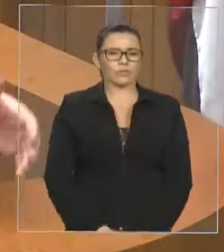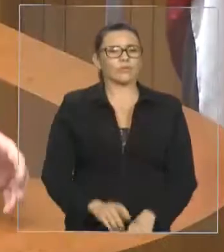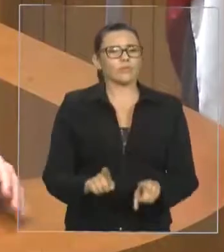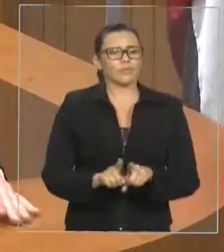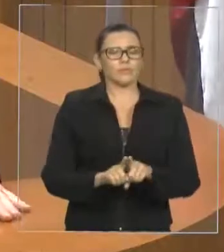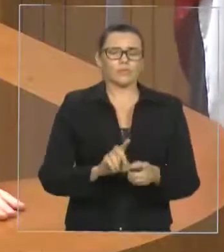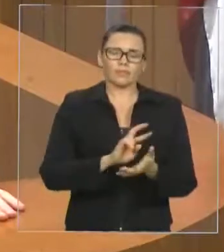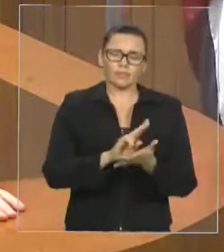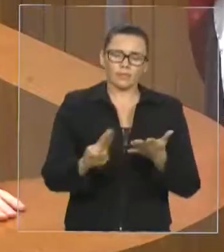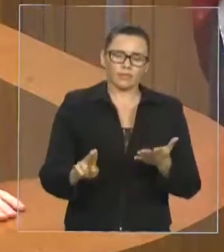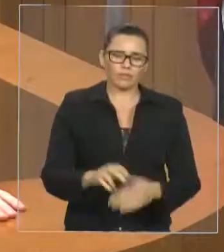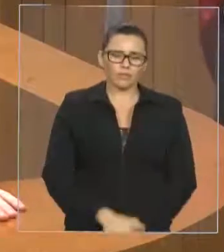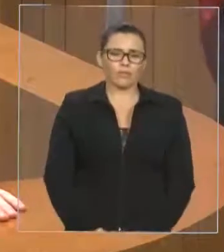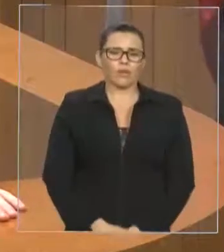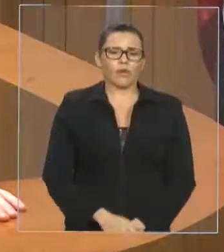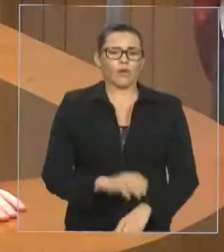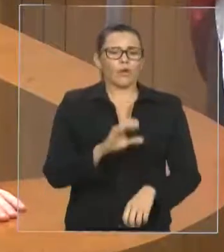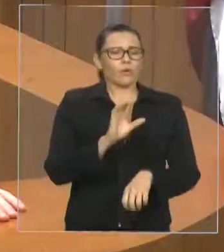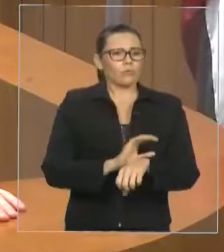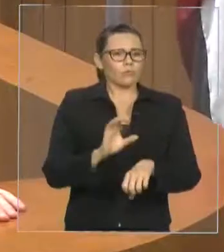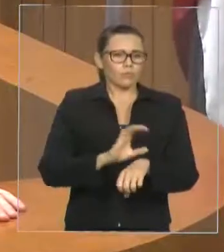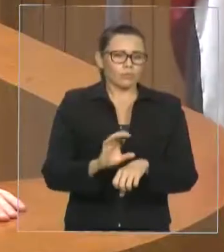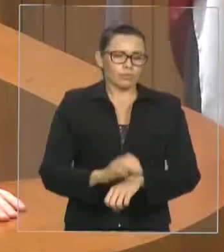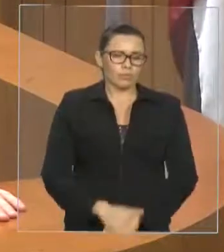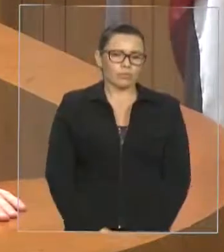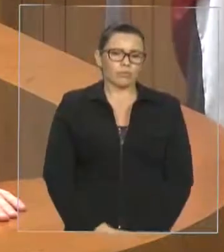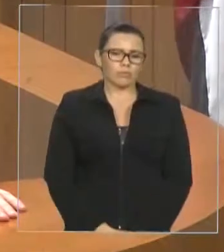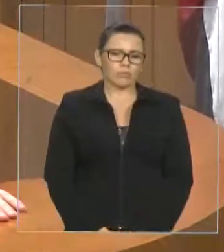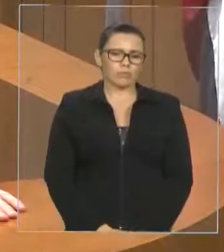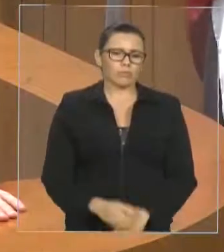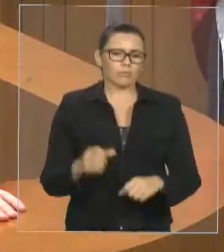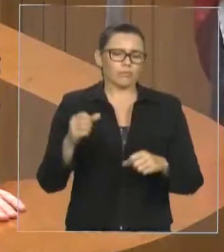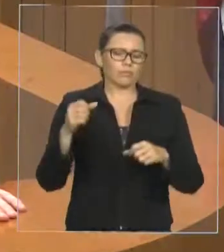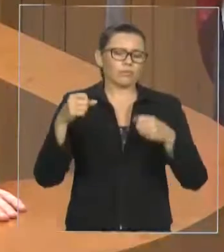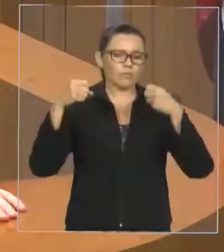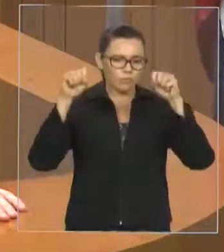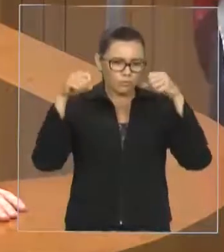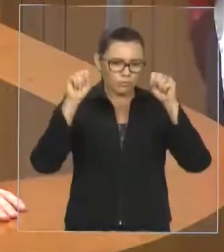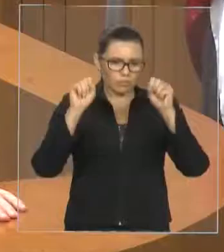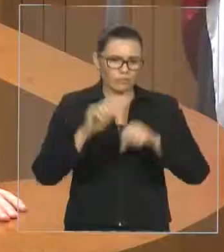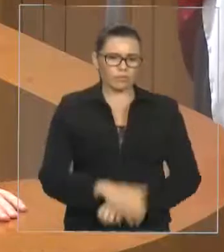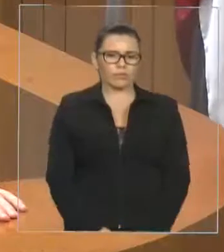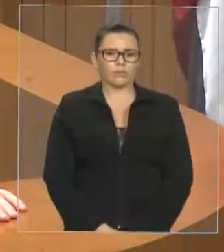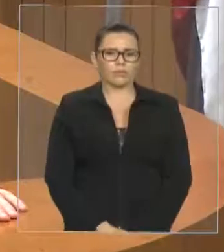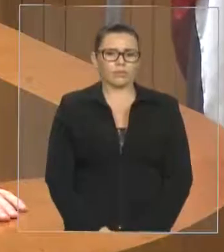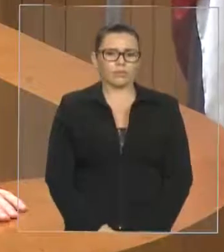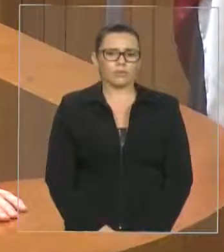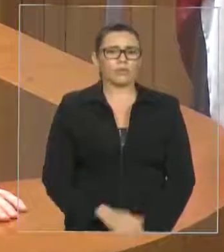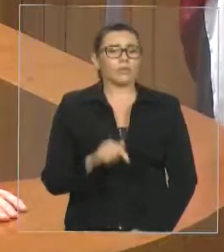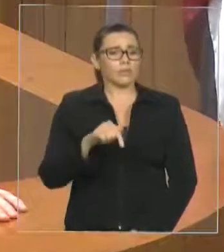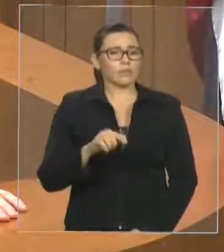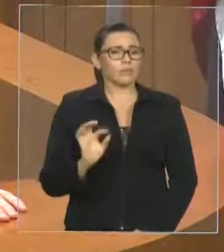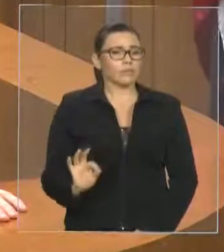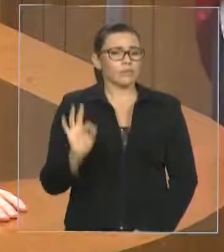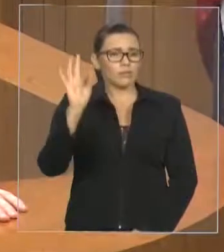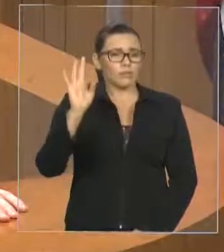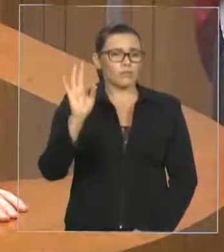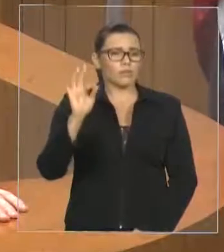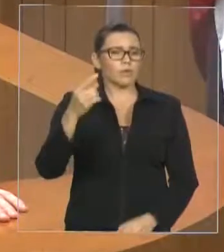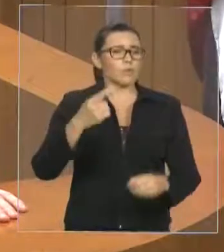curso de educação física e outros cursos na universidade federal do maranhão o município de ipê